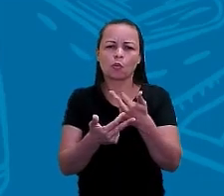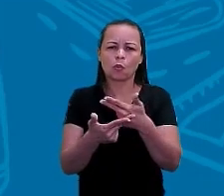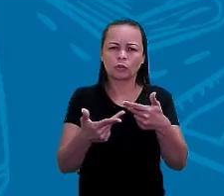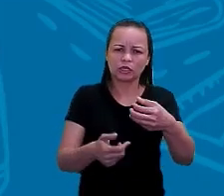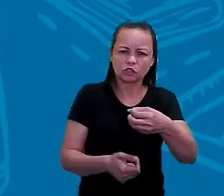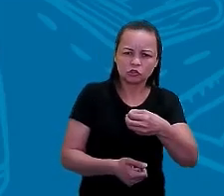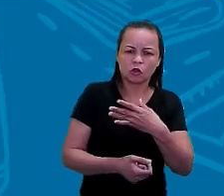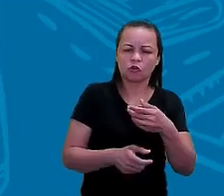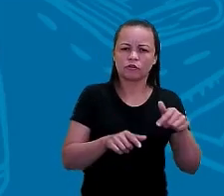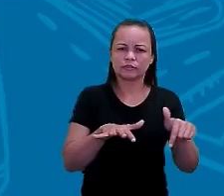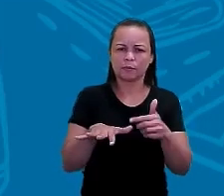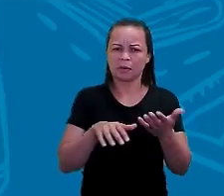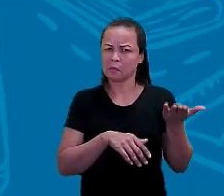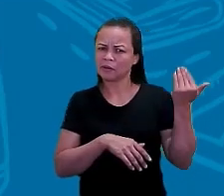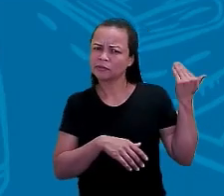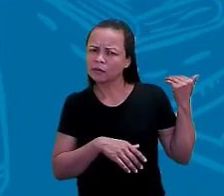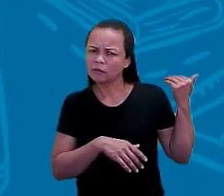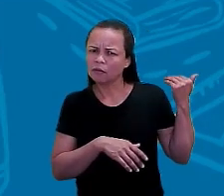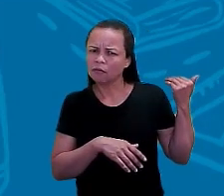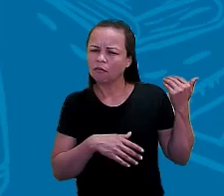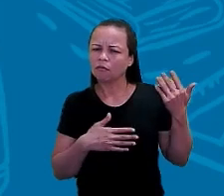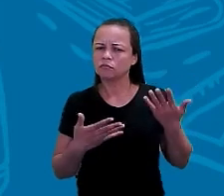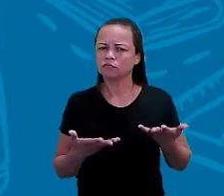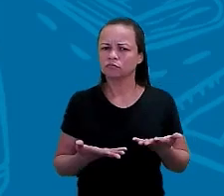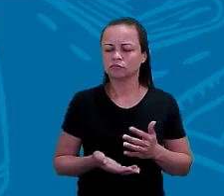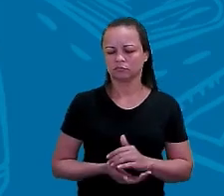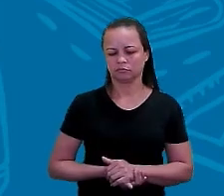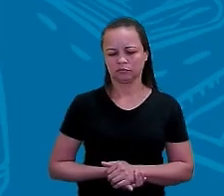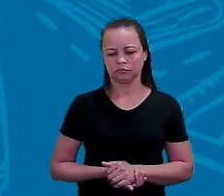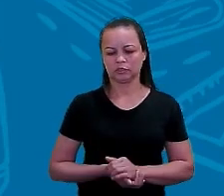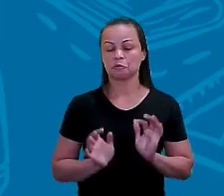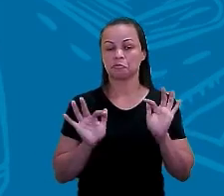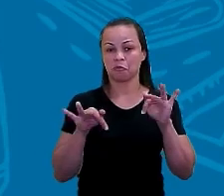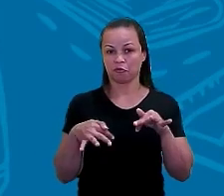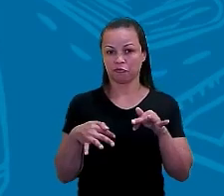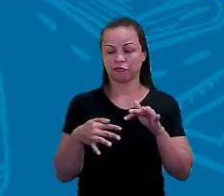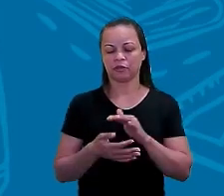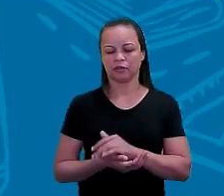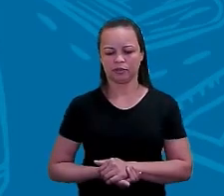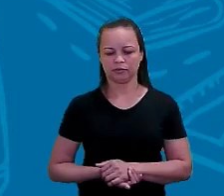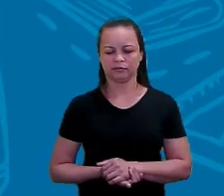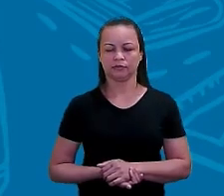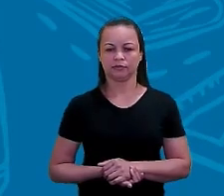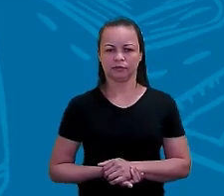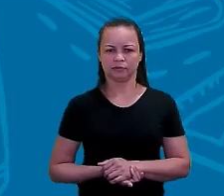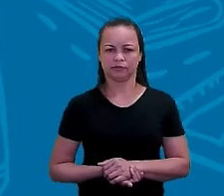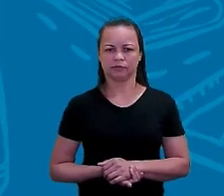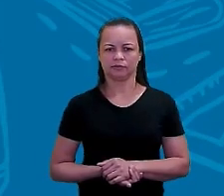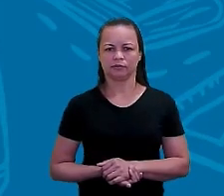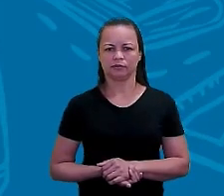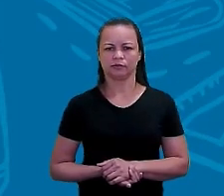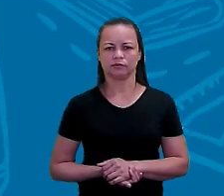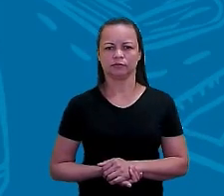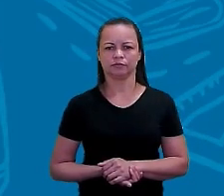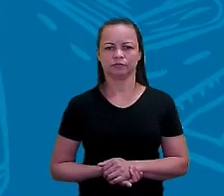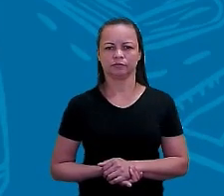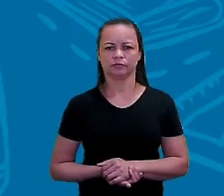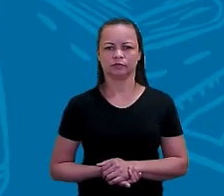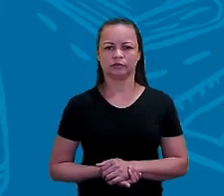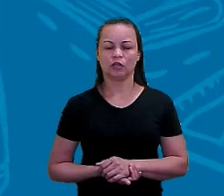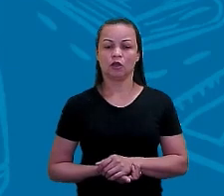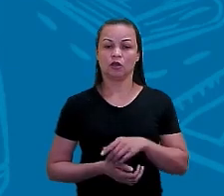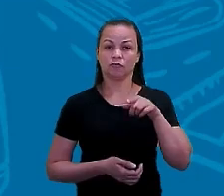passada? Yes, I did. Or no, I didn't? E, por fim, did you visit your grandma last month?